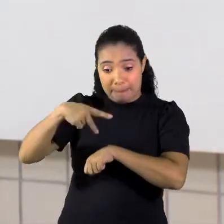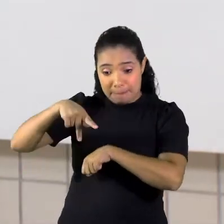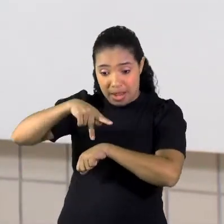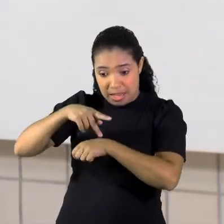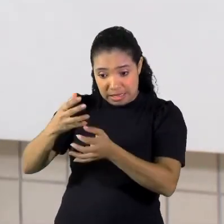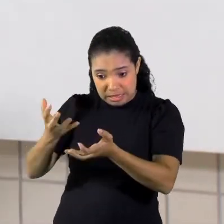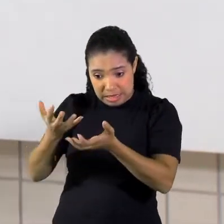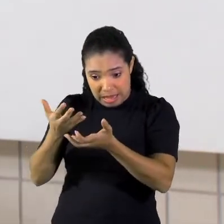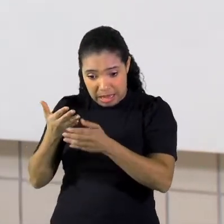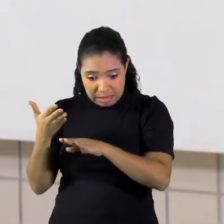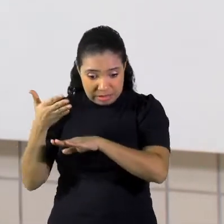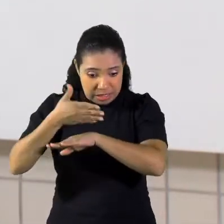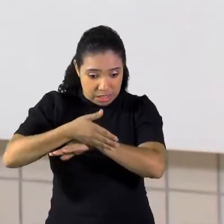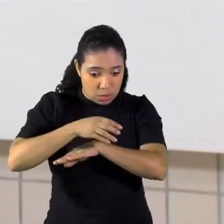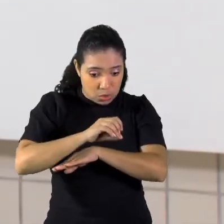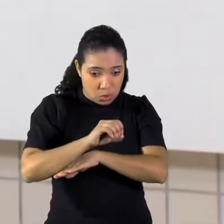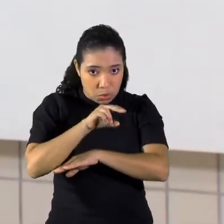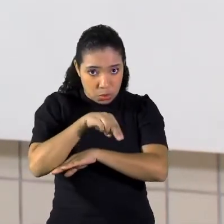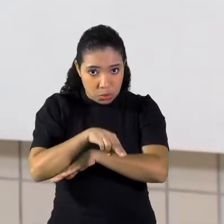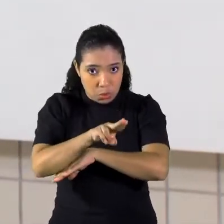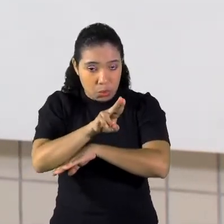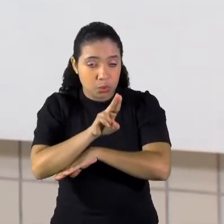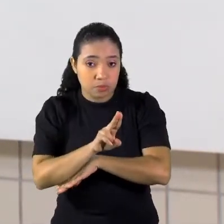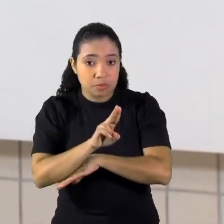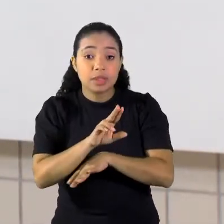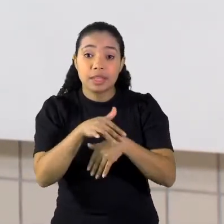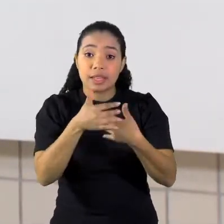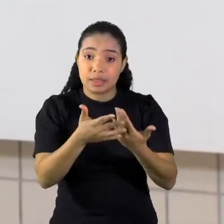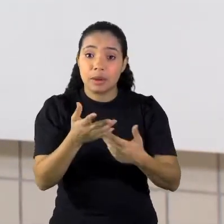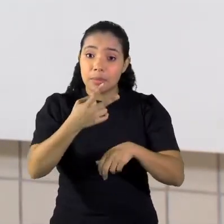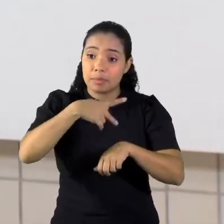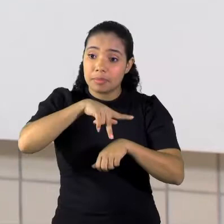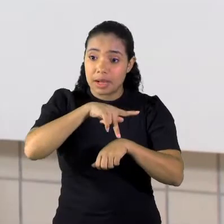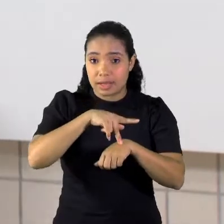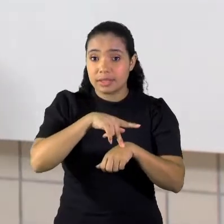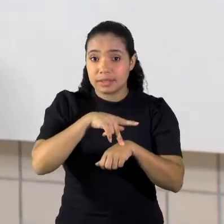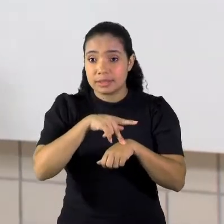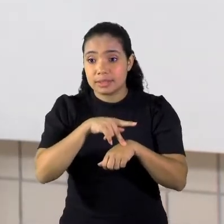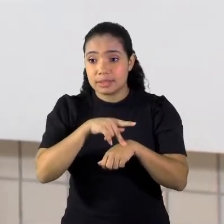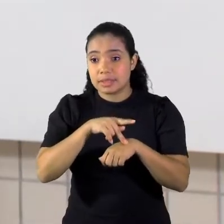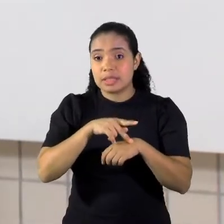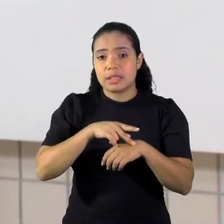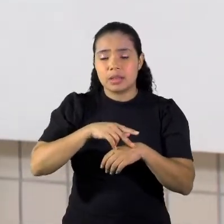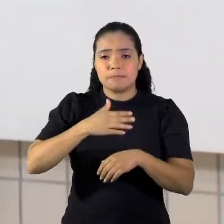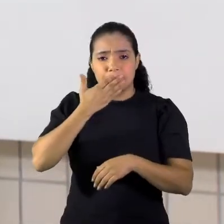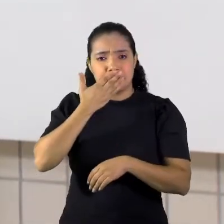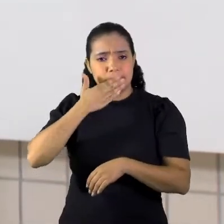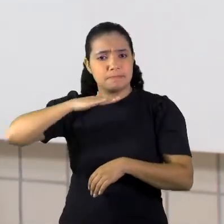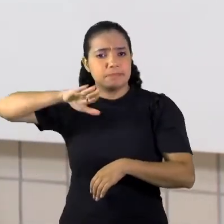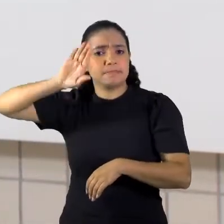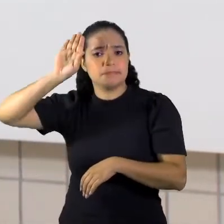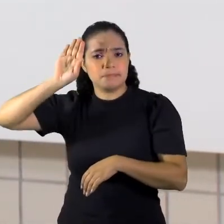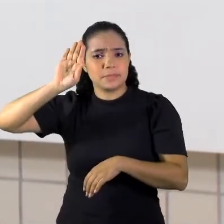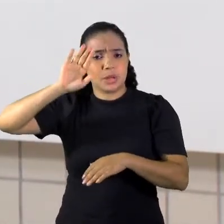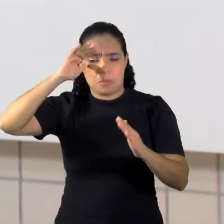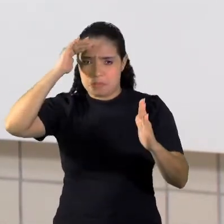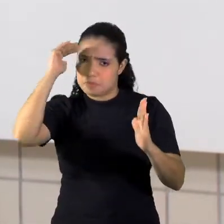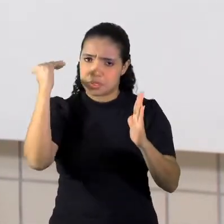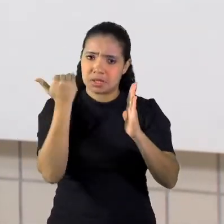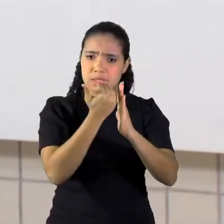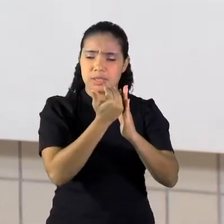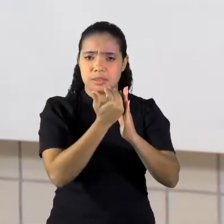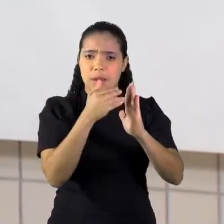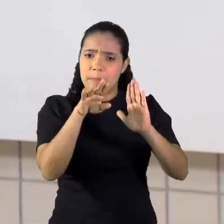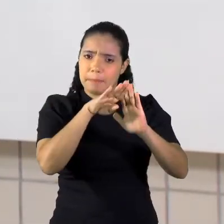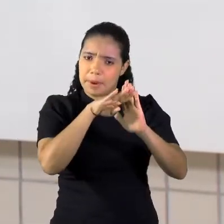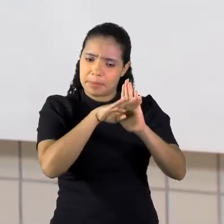fazer parte da ONU, então o país ele automaticamente se compromete a